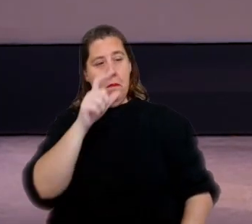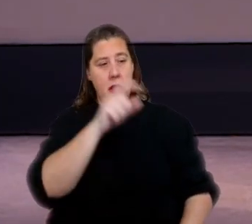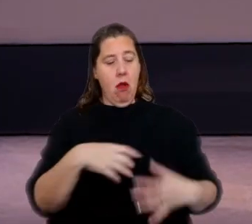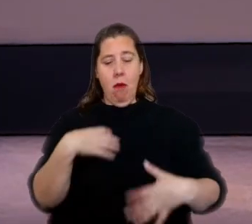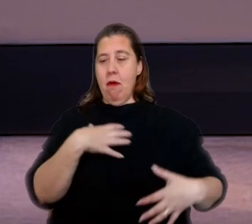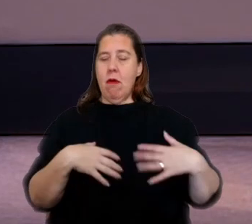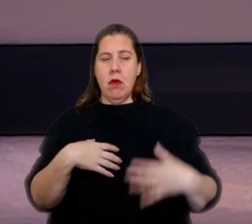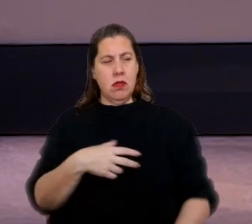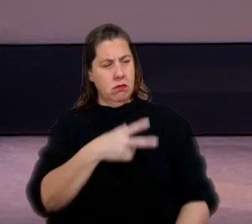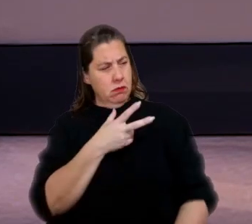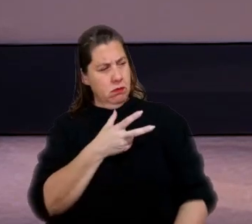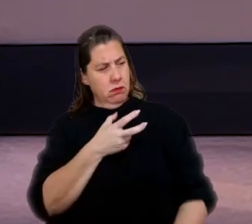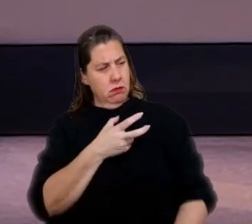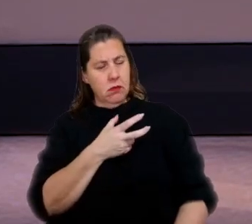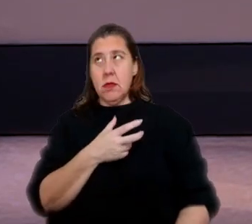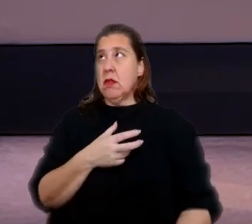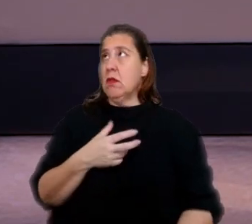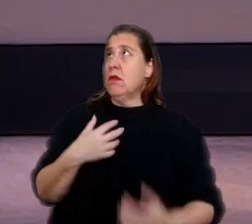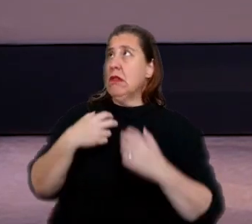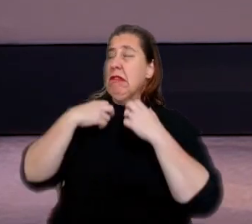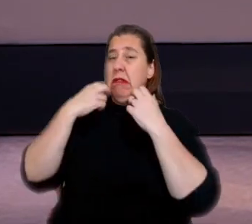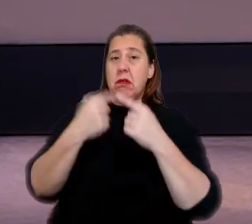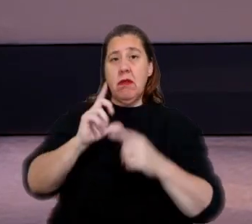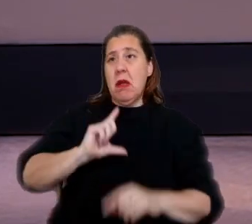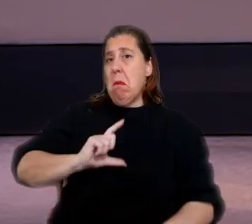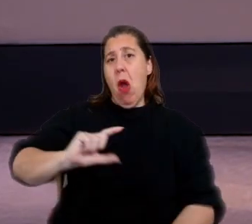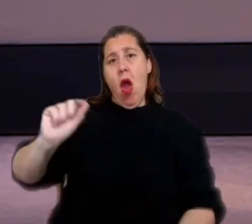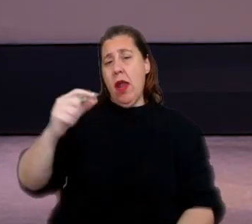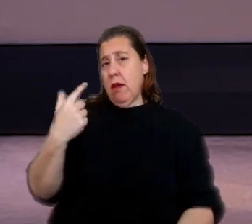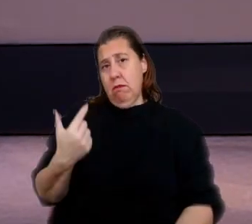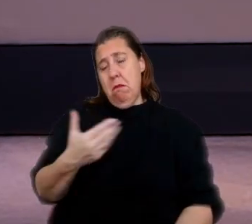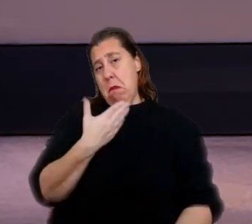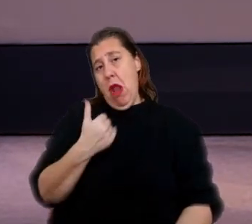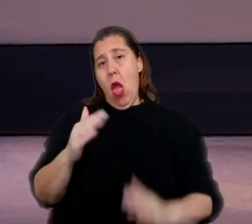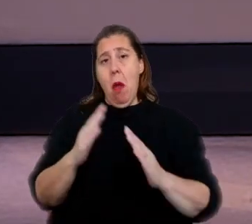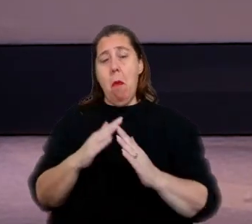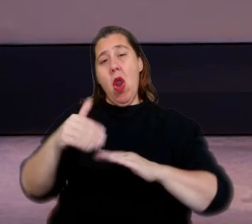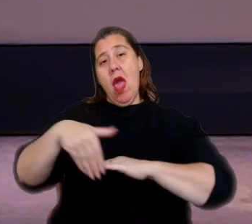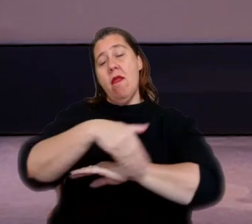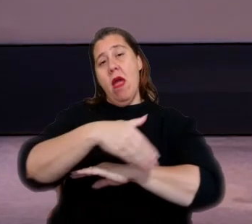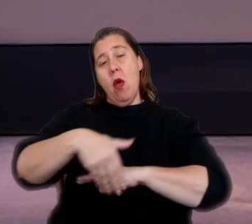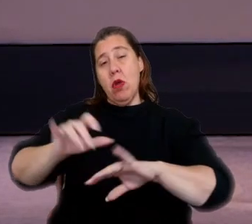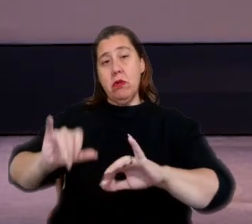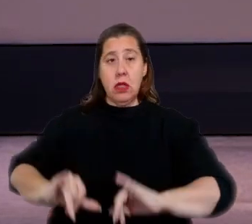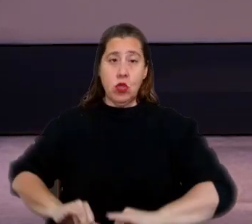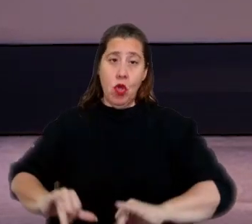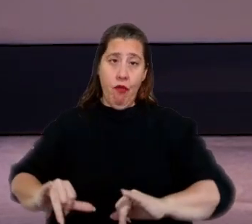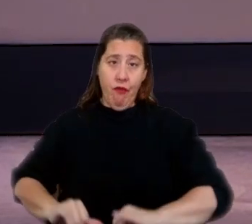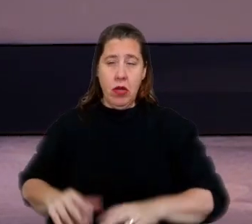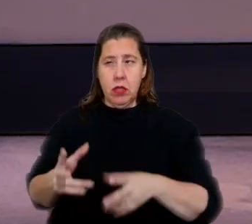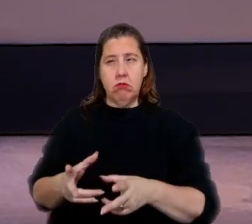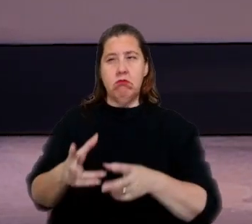quando, e a pessoa, a criança às vezes até saía de casa, preferia morar na rua do que estar